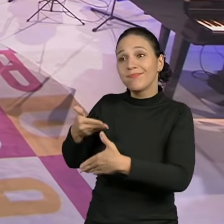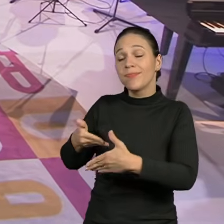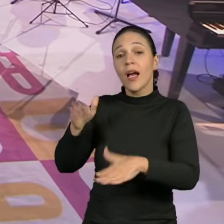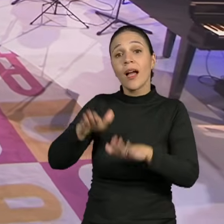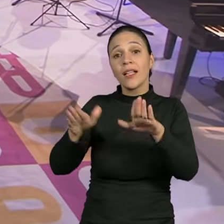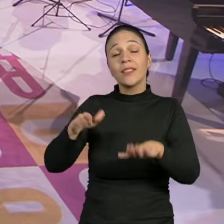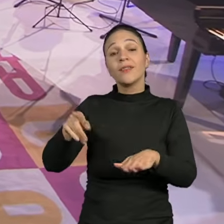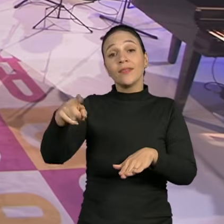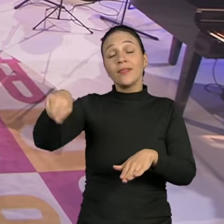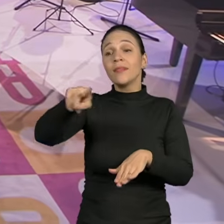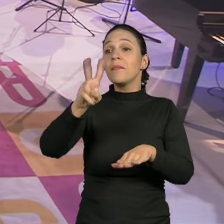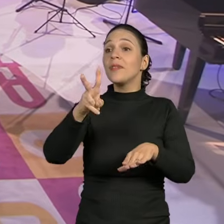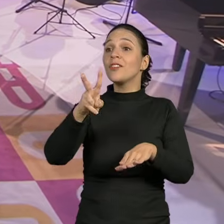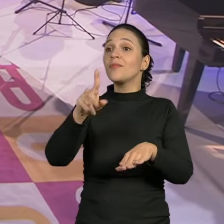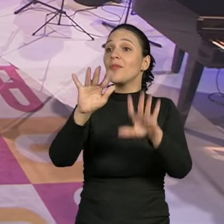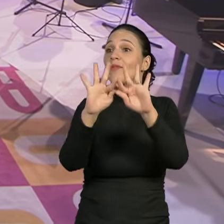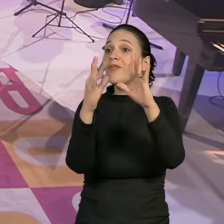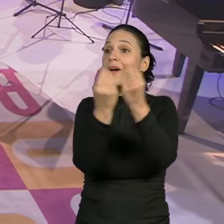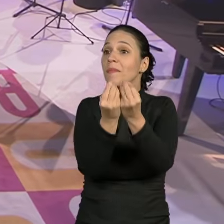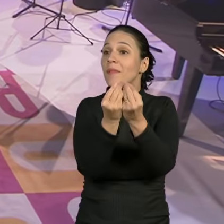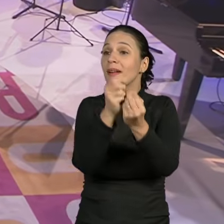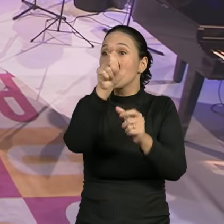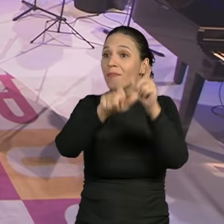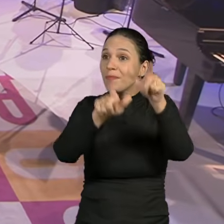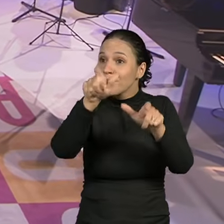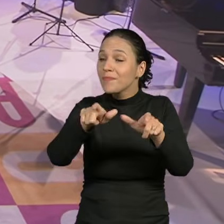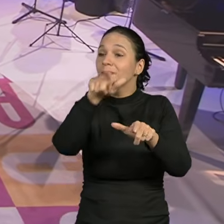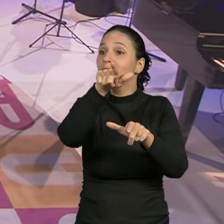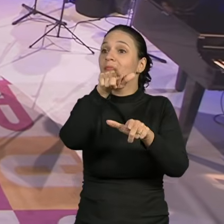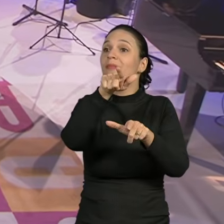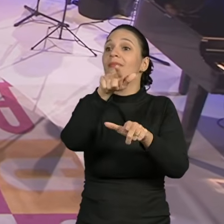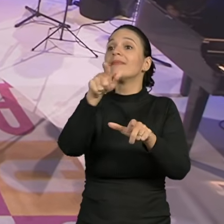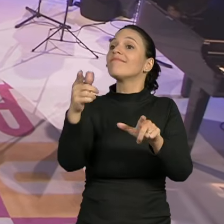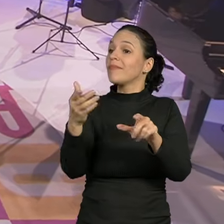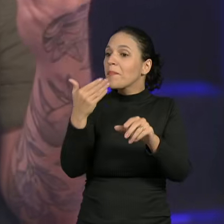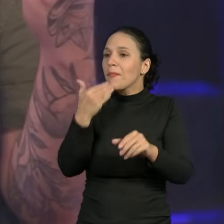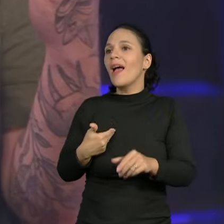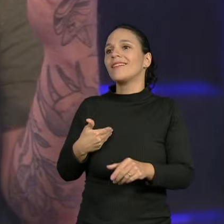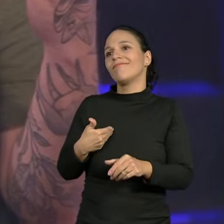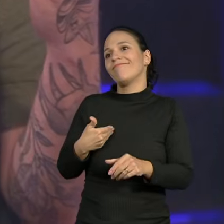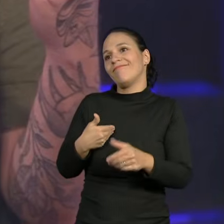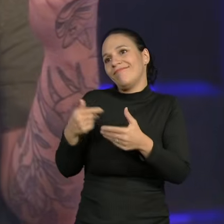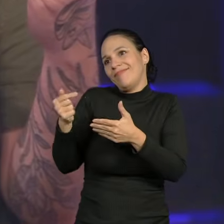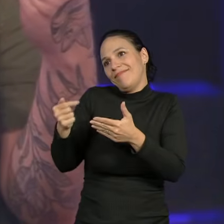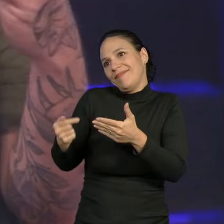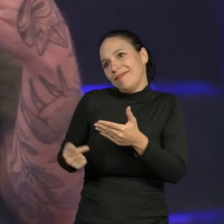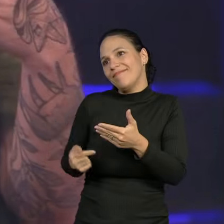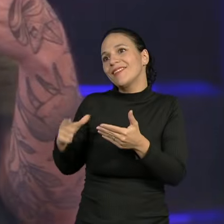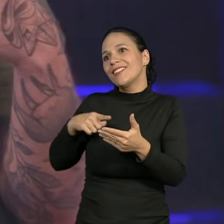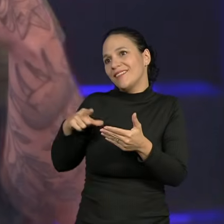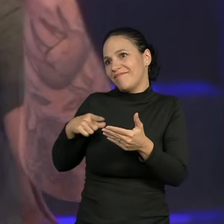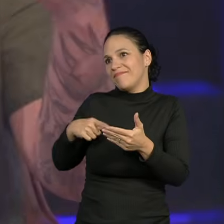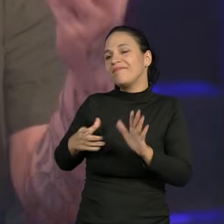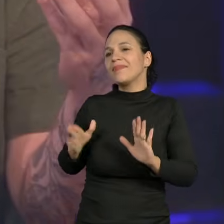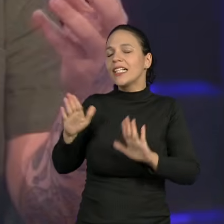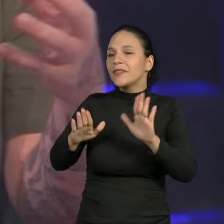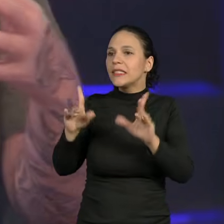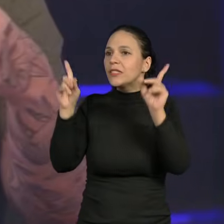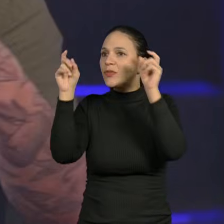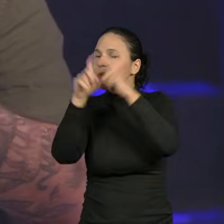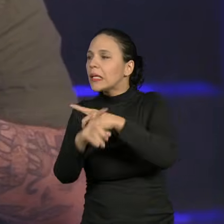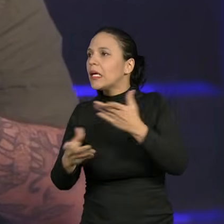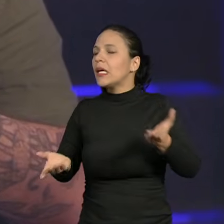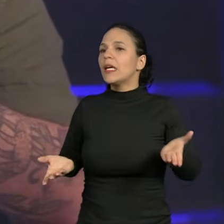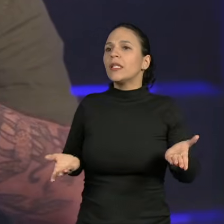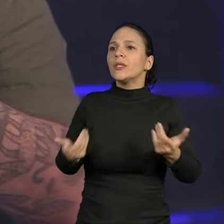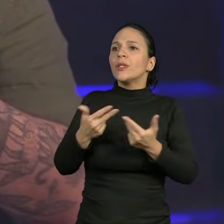muitas vezes vêm de fora para dentro. O próprio público, com as suas famílias, com seus filhos, muitas vezes tem questões, tem dificuldades ou tem